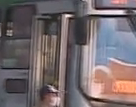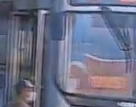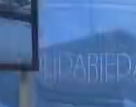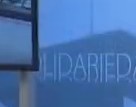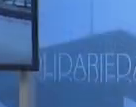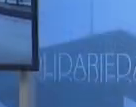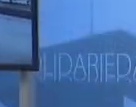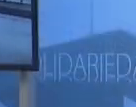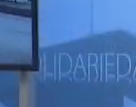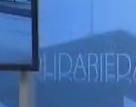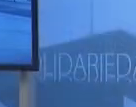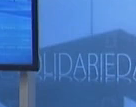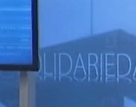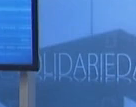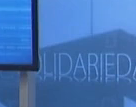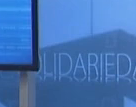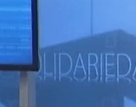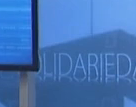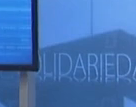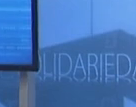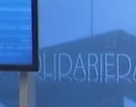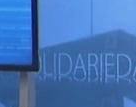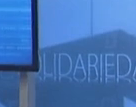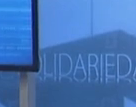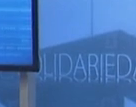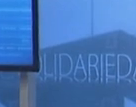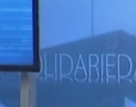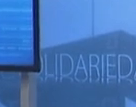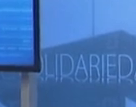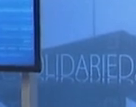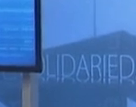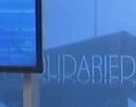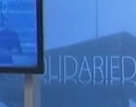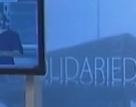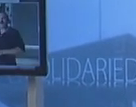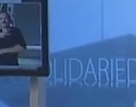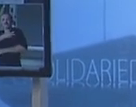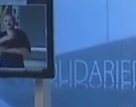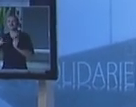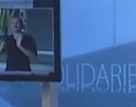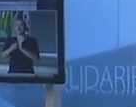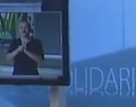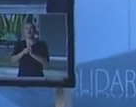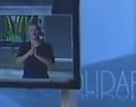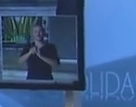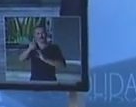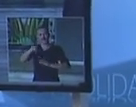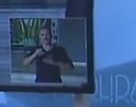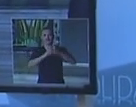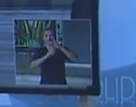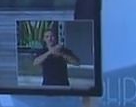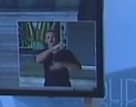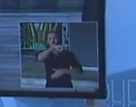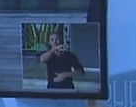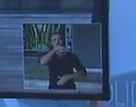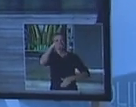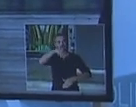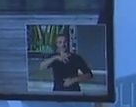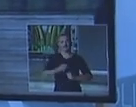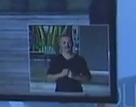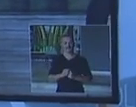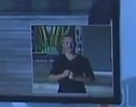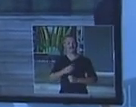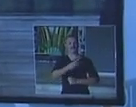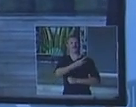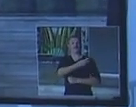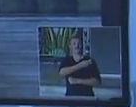frota. Meio dia 51, vamos ao vivo agora ao Palácio dos Bandeirantes, onde acontece mais uma reunião do Plano São